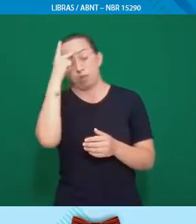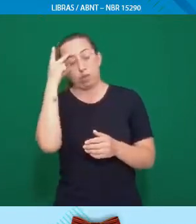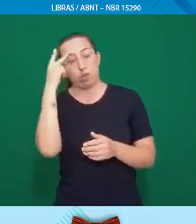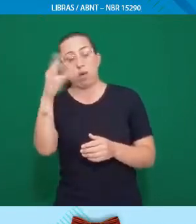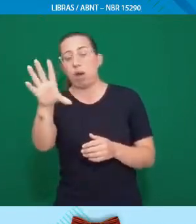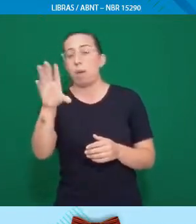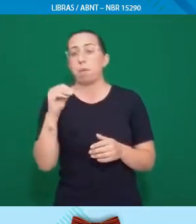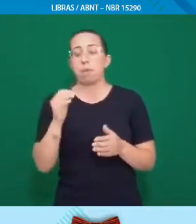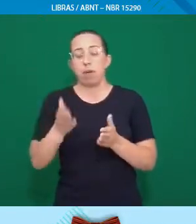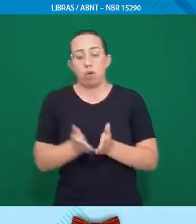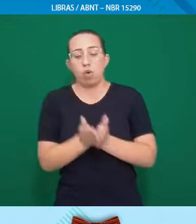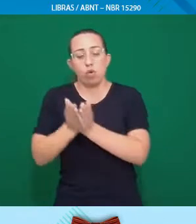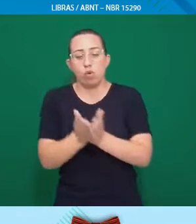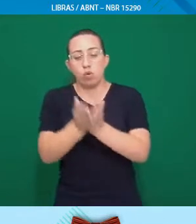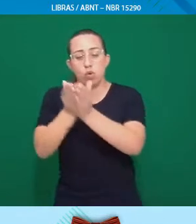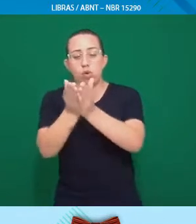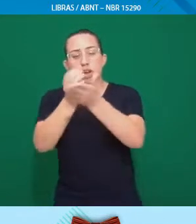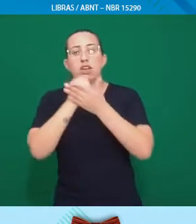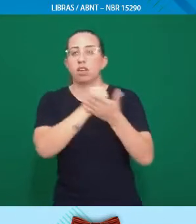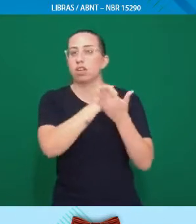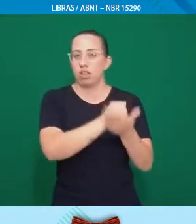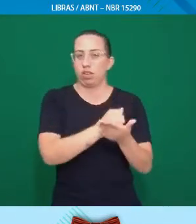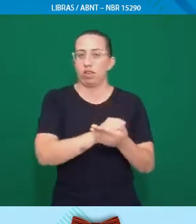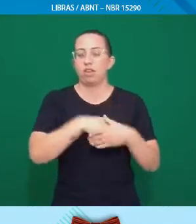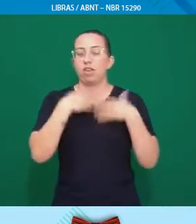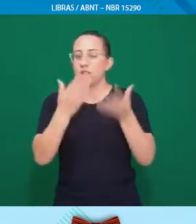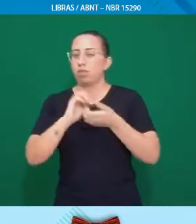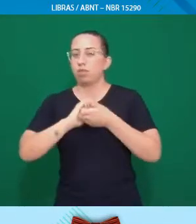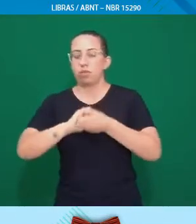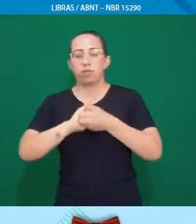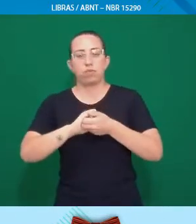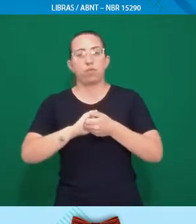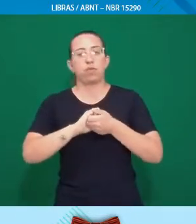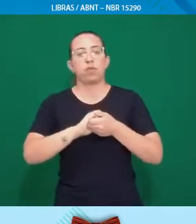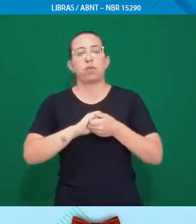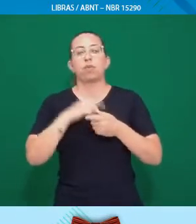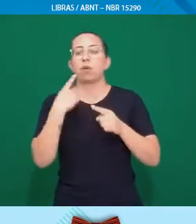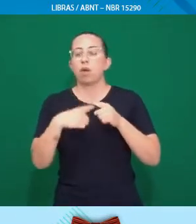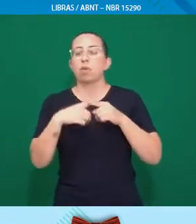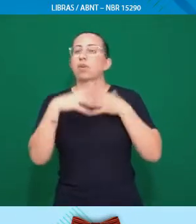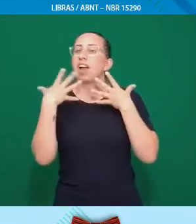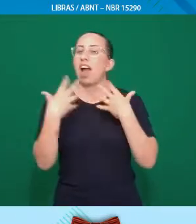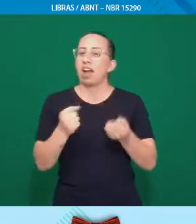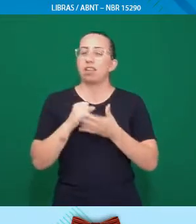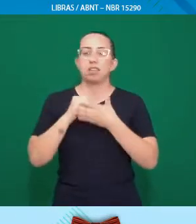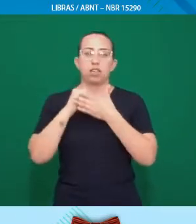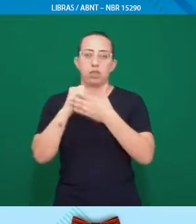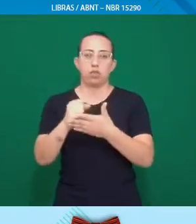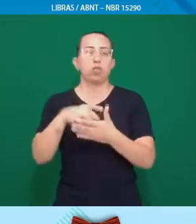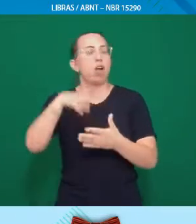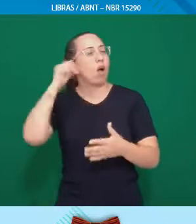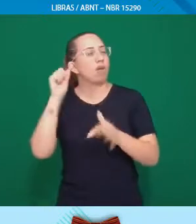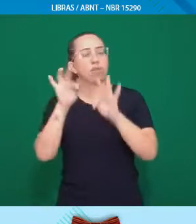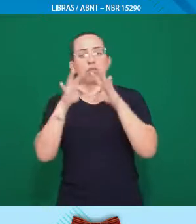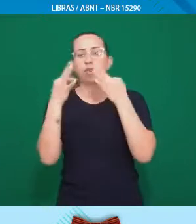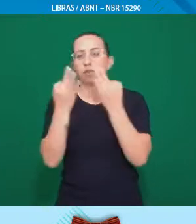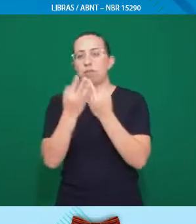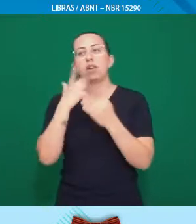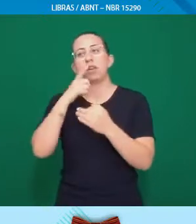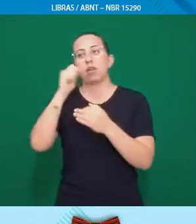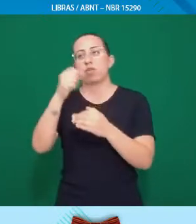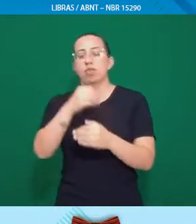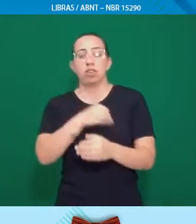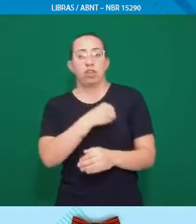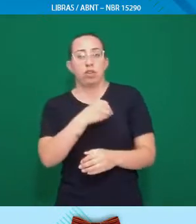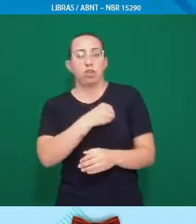salvando todos com segurança Parabéns ao Senhor Cláudio buscar e pelo lindo gesto de solidariedade assim sendo em